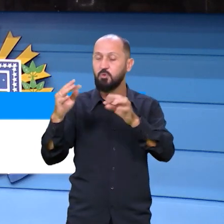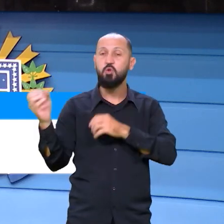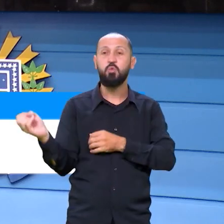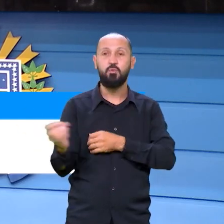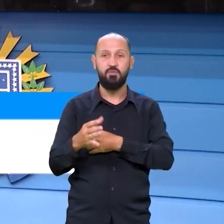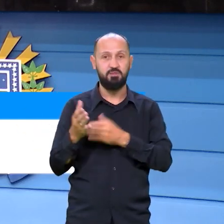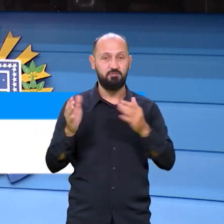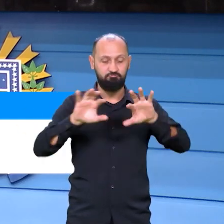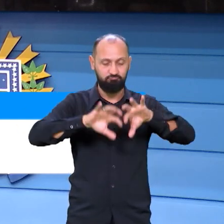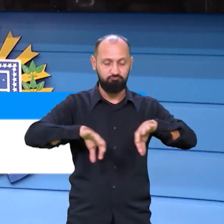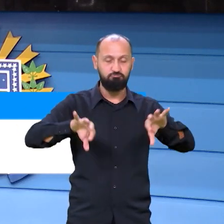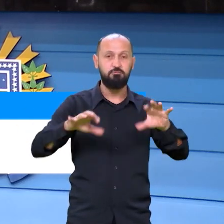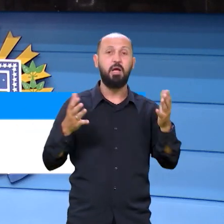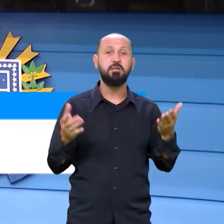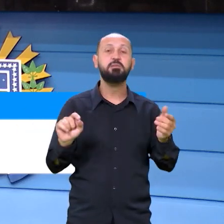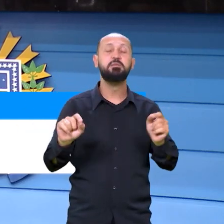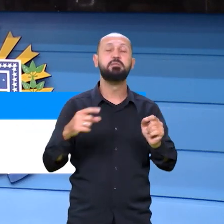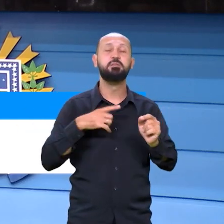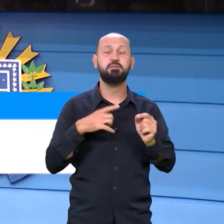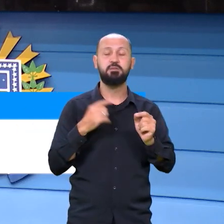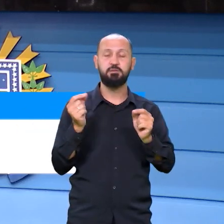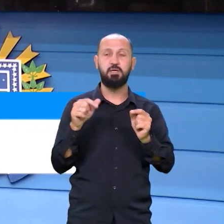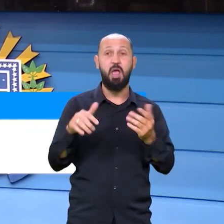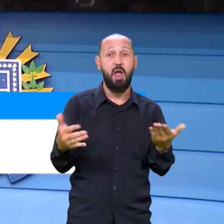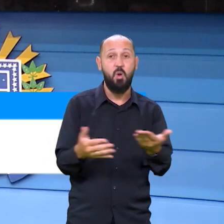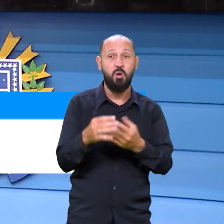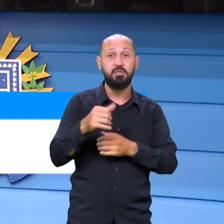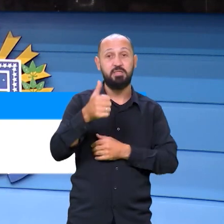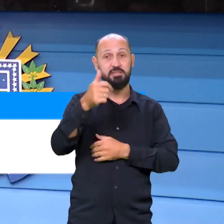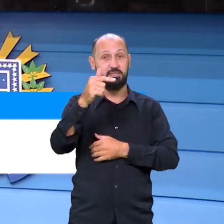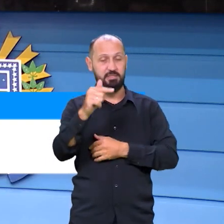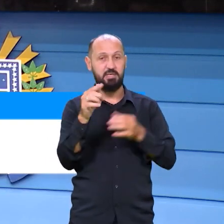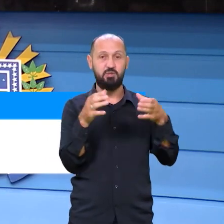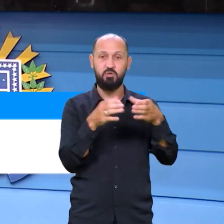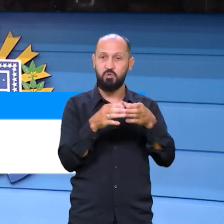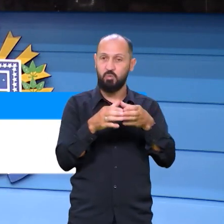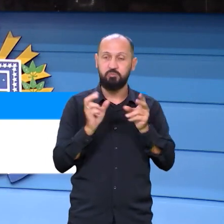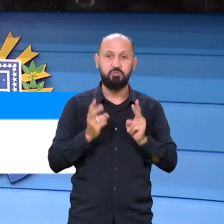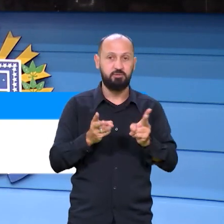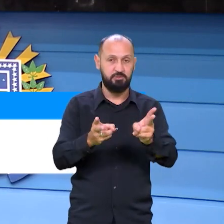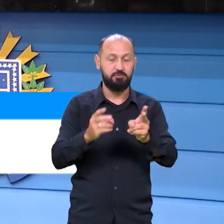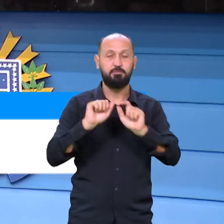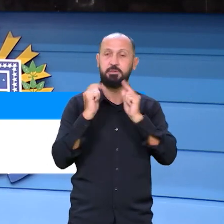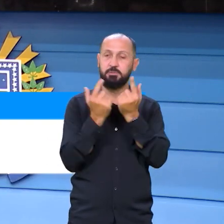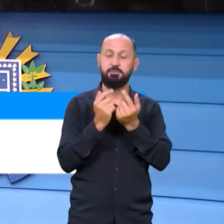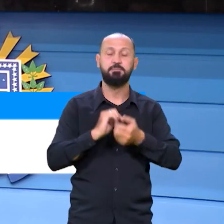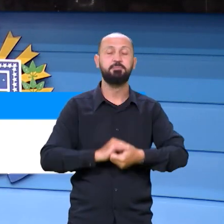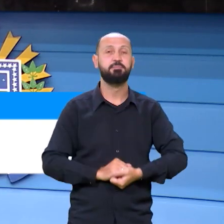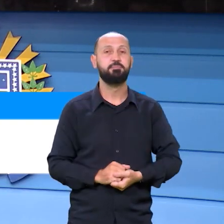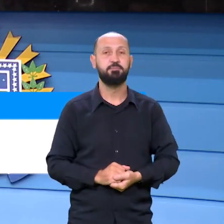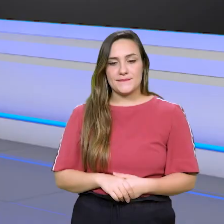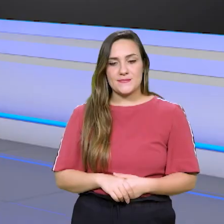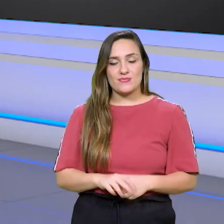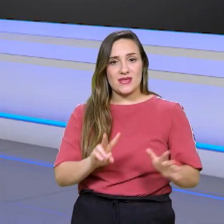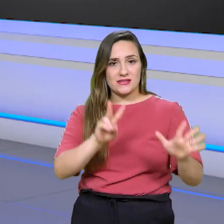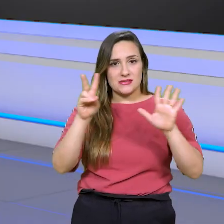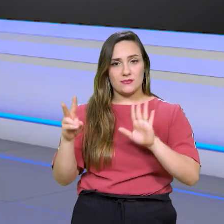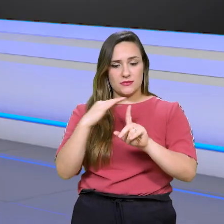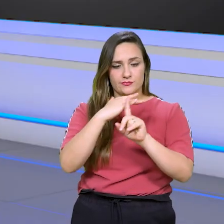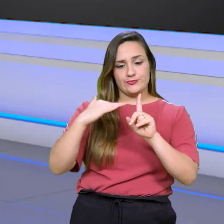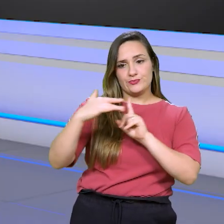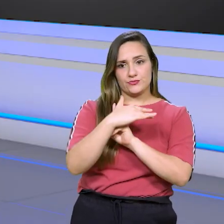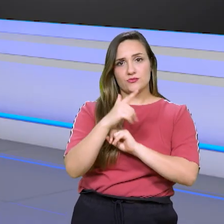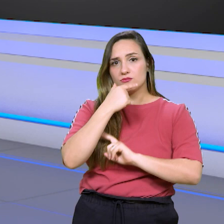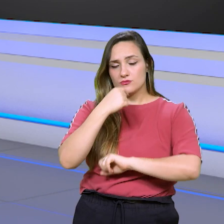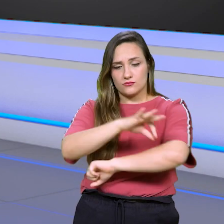Ciência, Tecnologia e Inovação. Assim, o Parlamento passa a ter 17 comissões permanentes. Na Semana